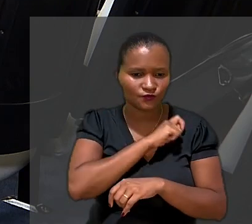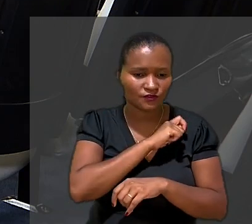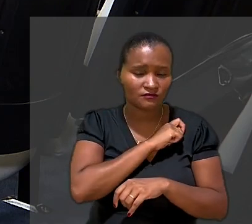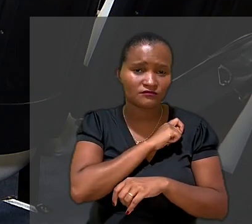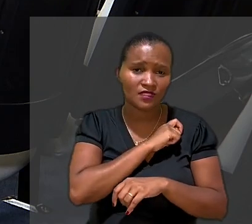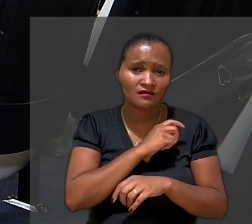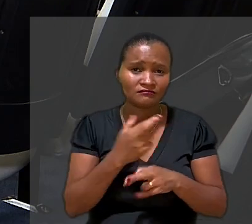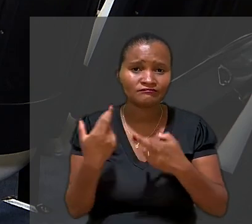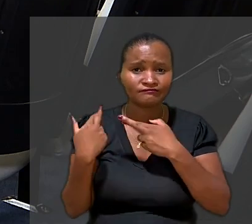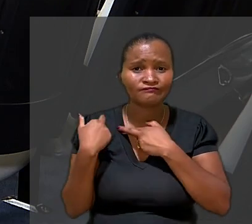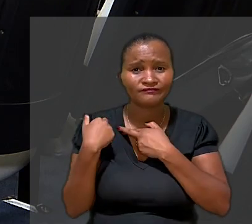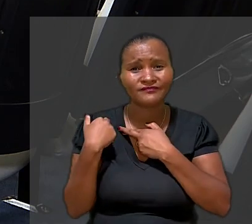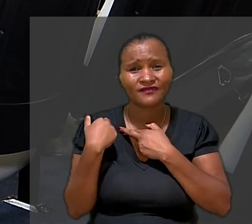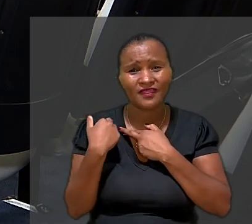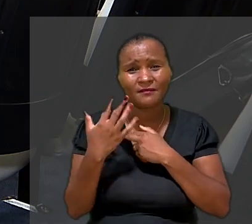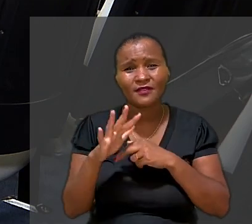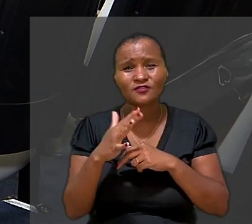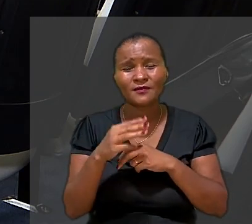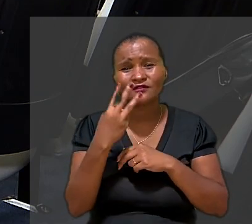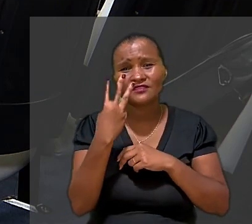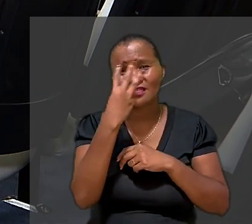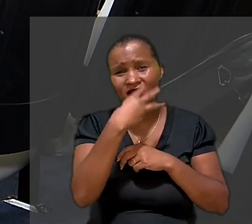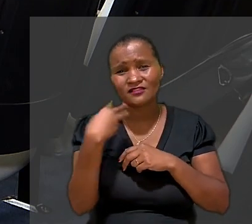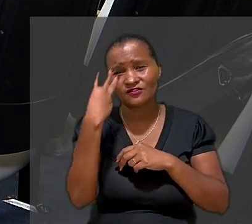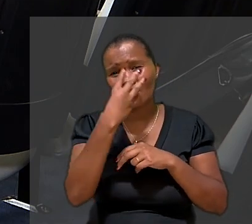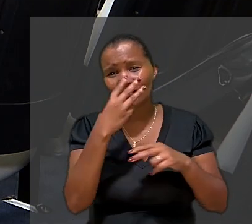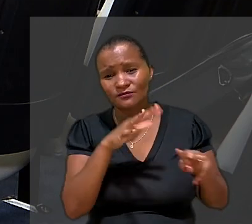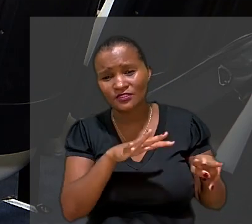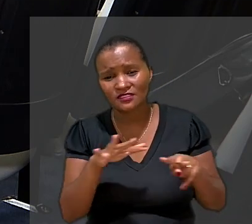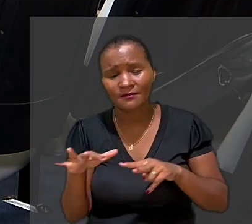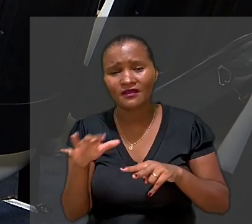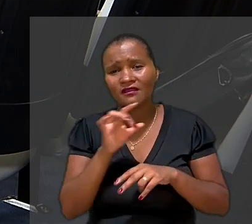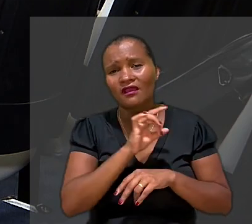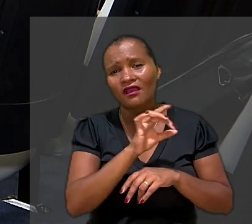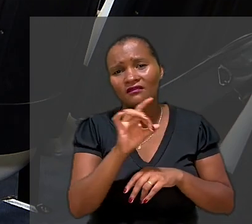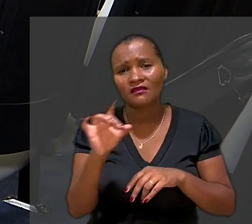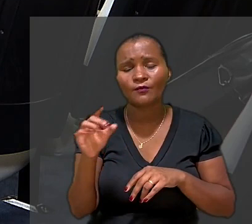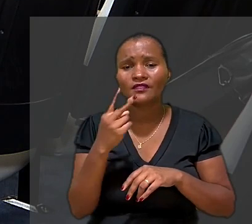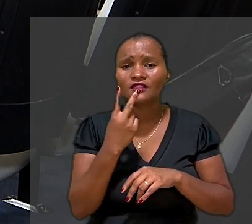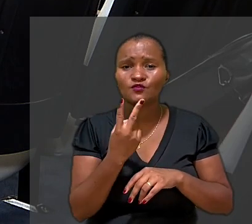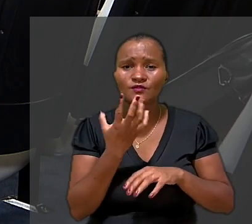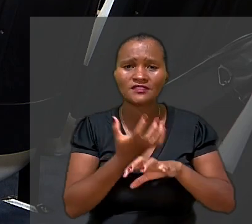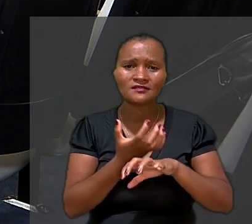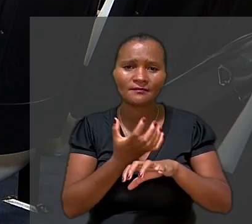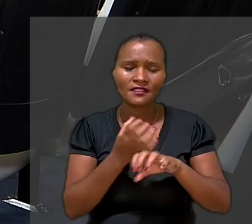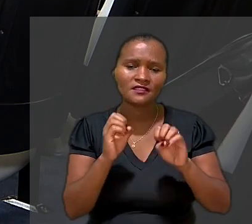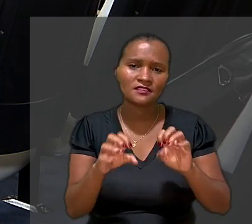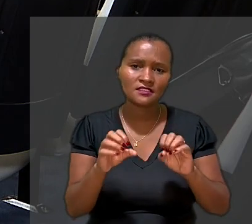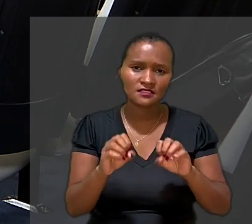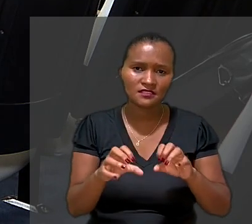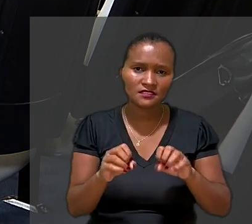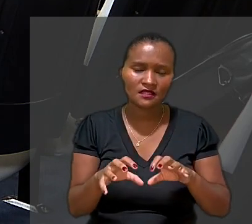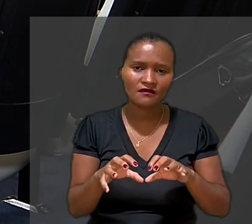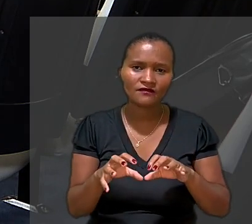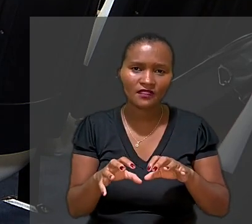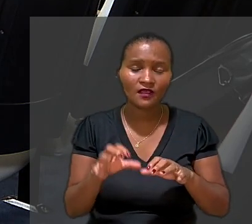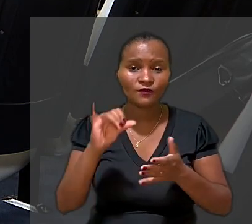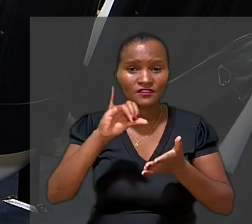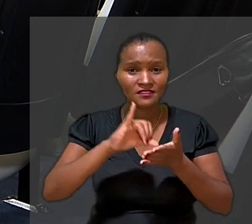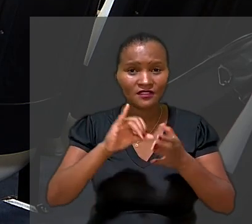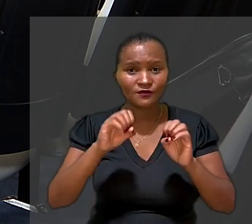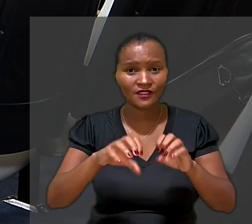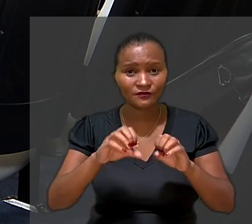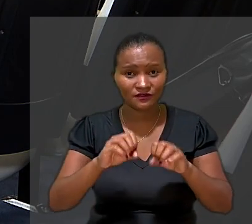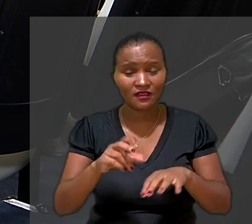Essas atribuições demandariam cerca de 3 horas por semana para cada uma das 2 disciplinas que lecionava. O